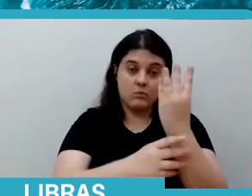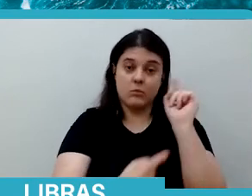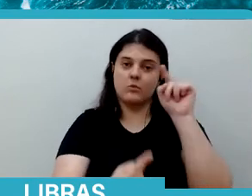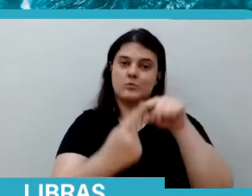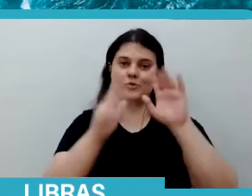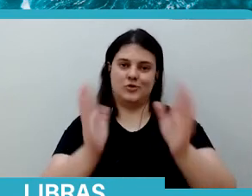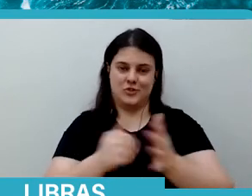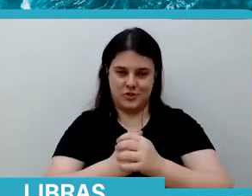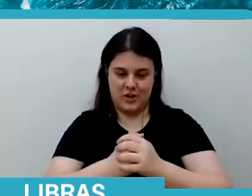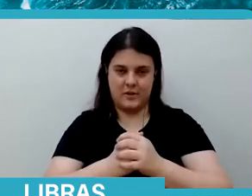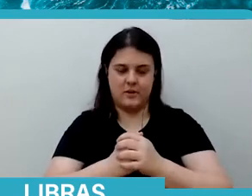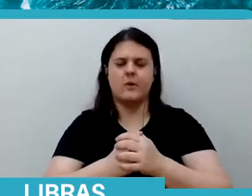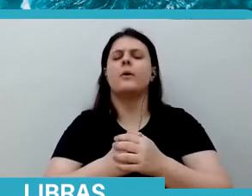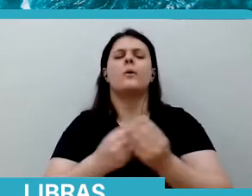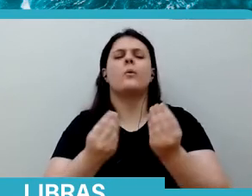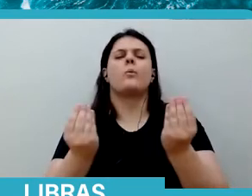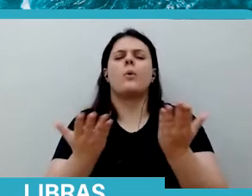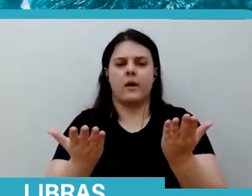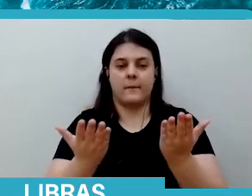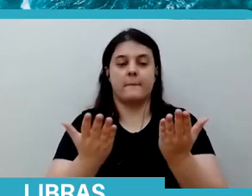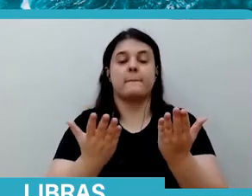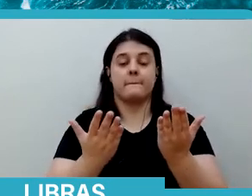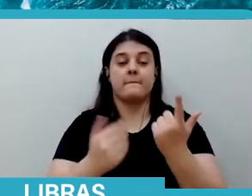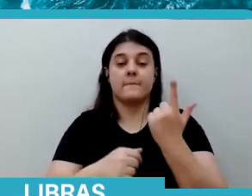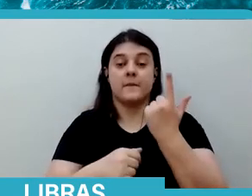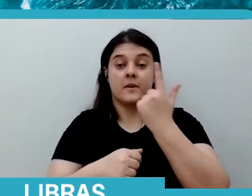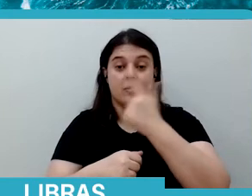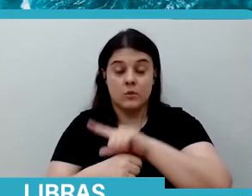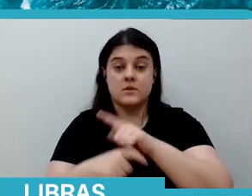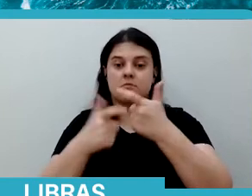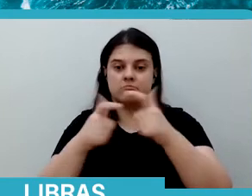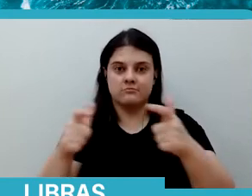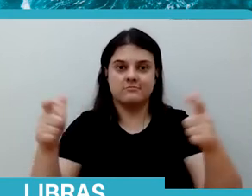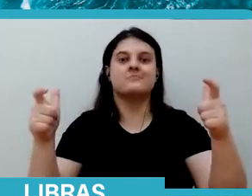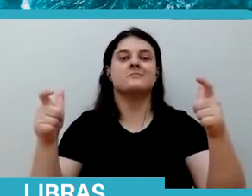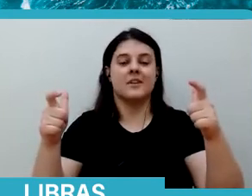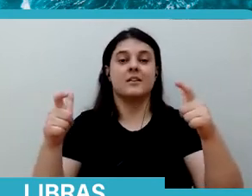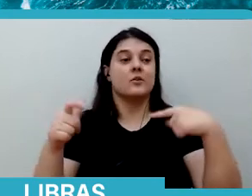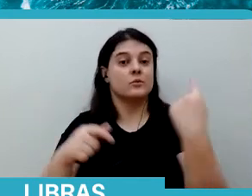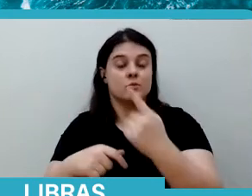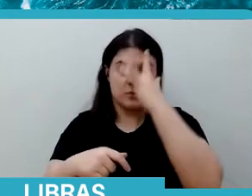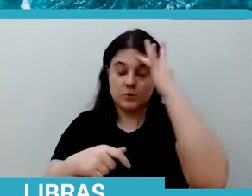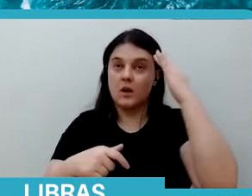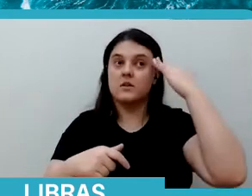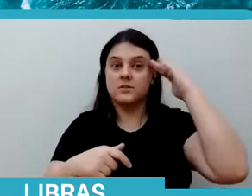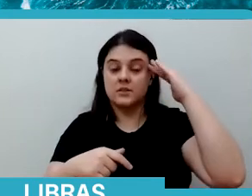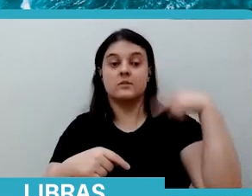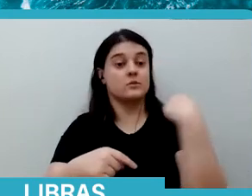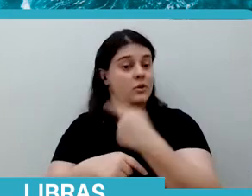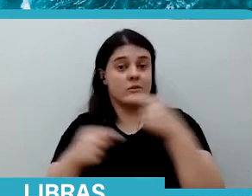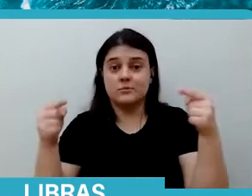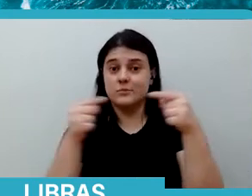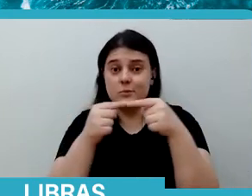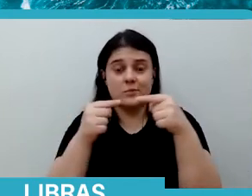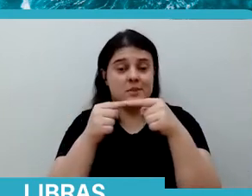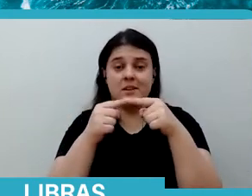né de de conseguir expandir Esse reconhecimento de que nós somos parte da natureza